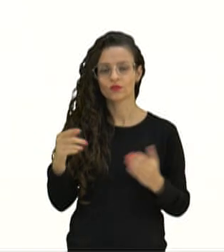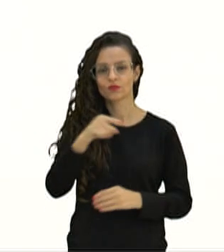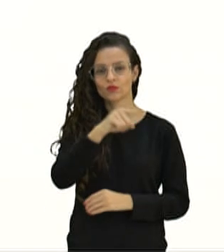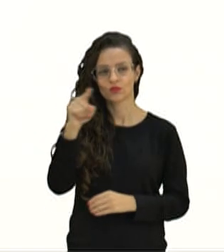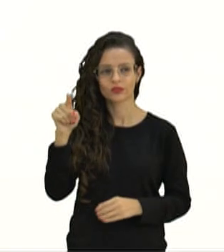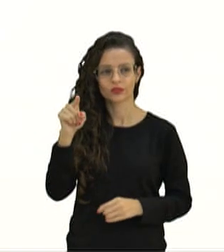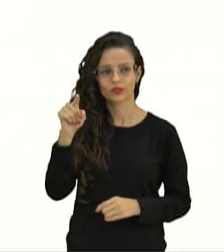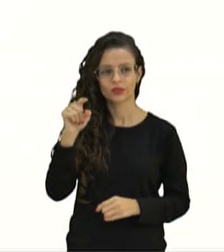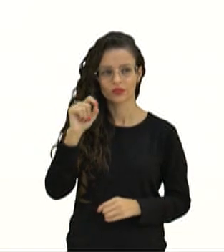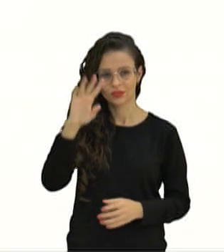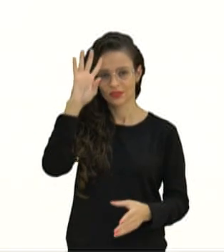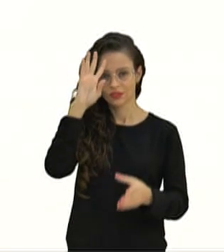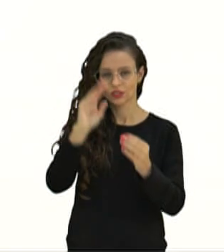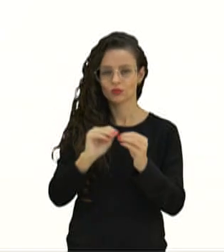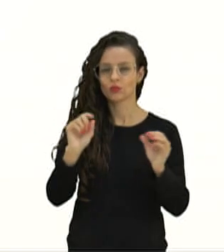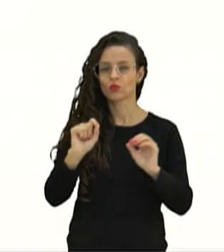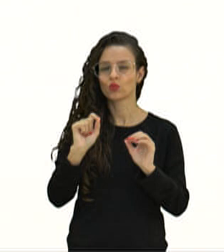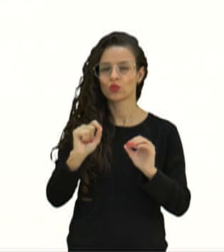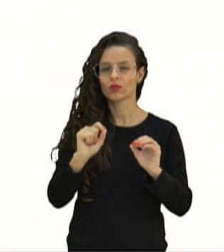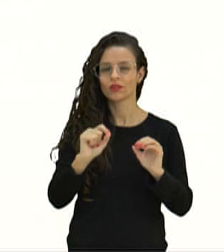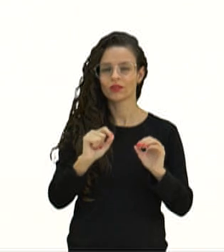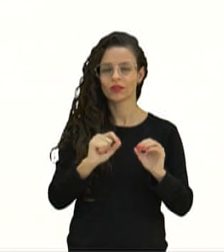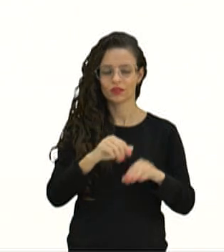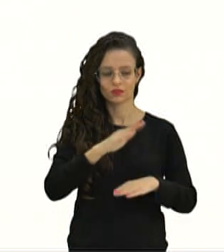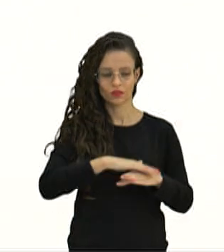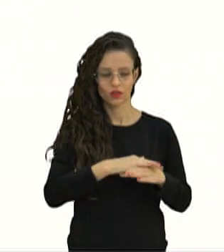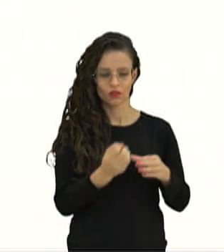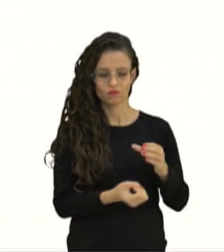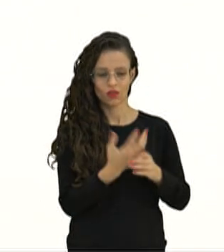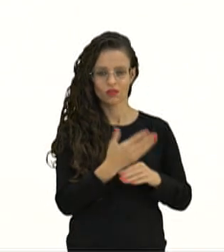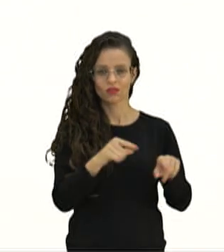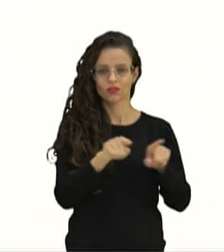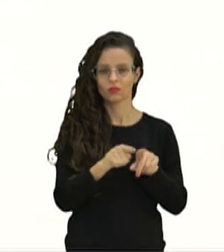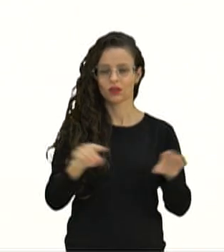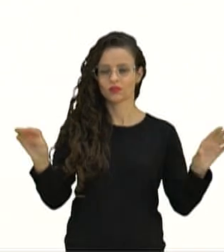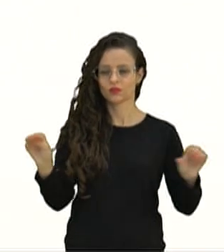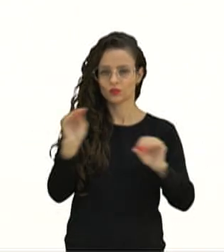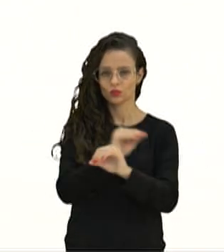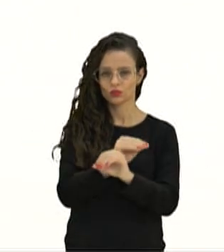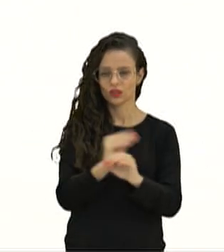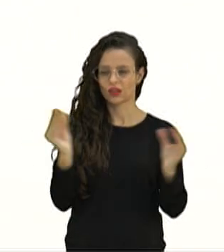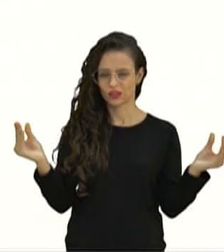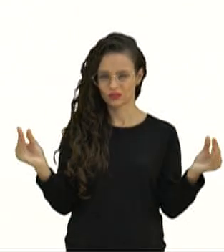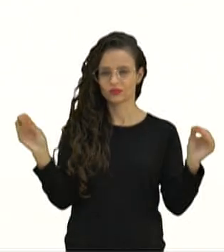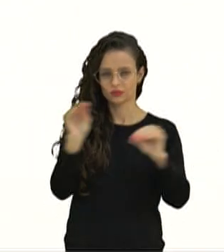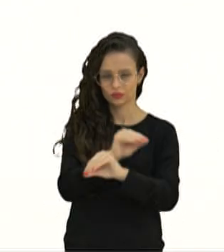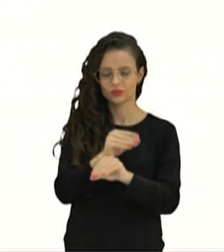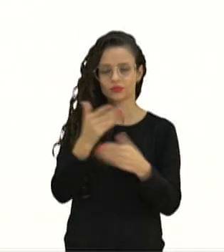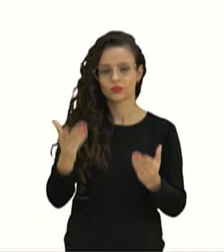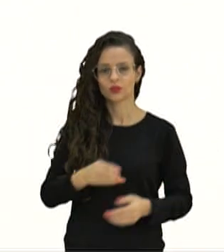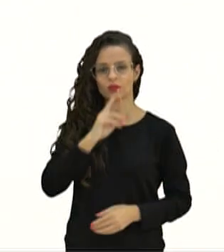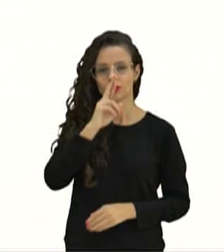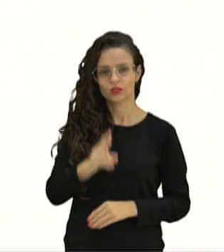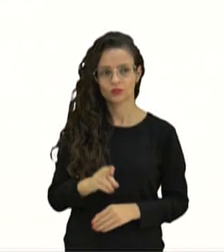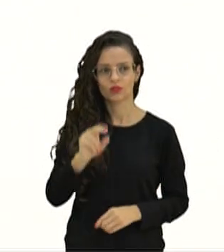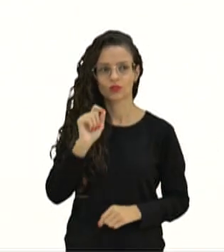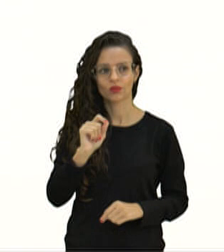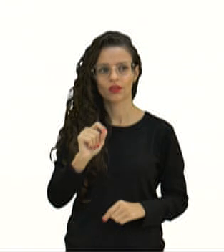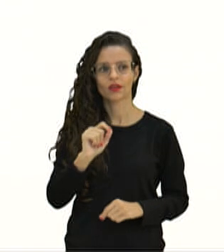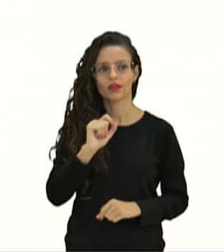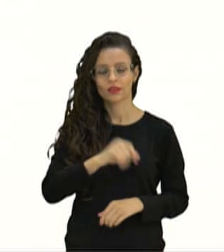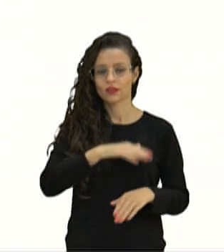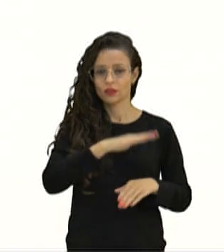vocês tiveram o entendimento do que era uma autofecundação e o que era a fecundação cruzada. Então, na resposta, quem respondeu assim,